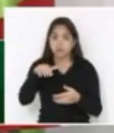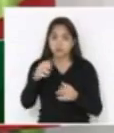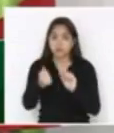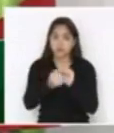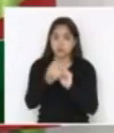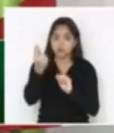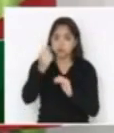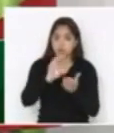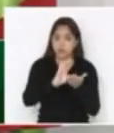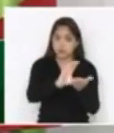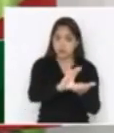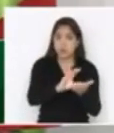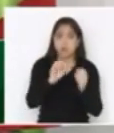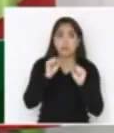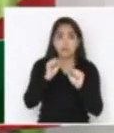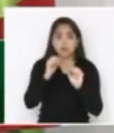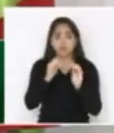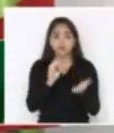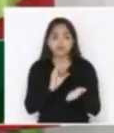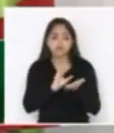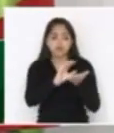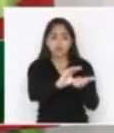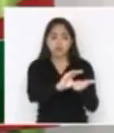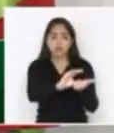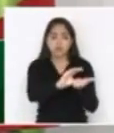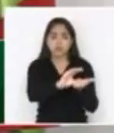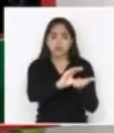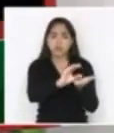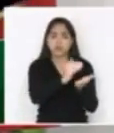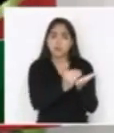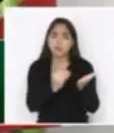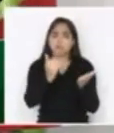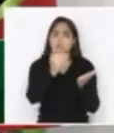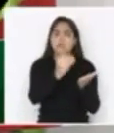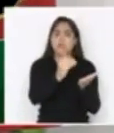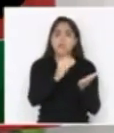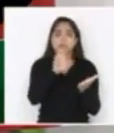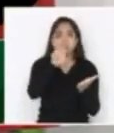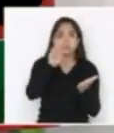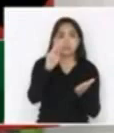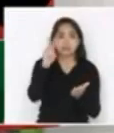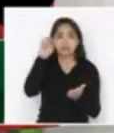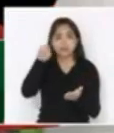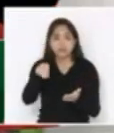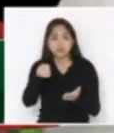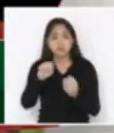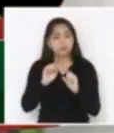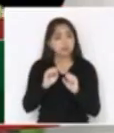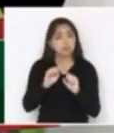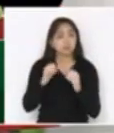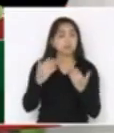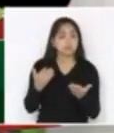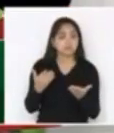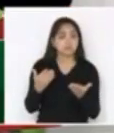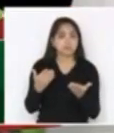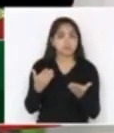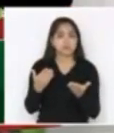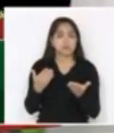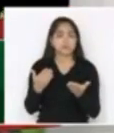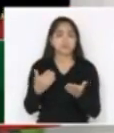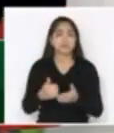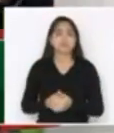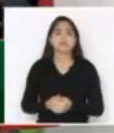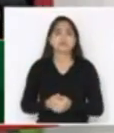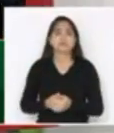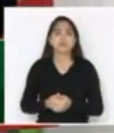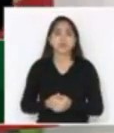ele pode botar um pouco a mais para ver de 2 quilômetros, 5 quilômetros, ou mais de 5 quilômetros. Então é assim, quer